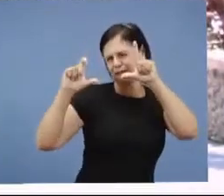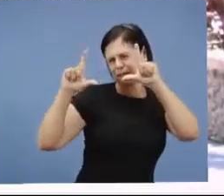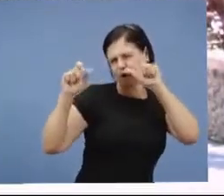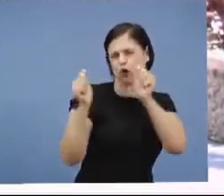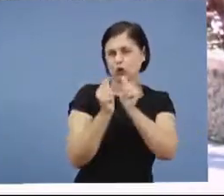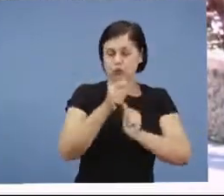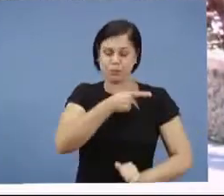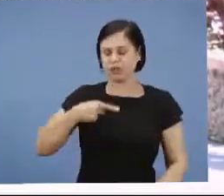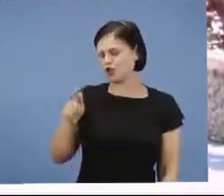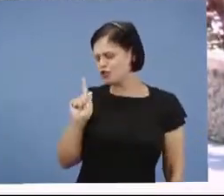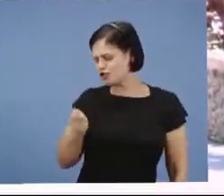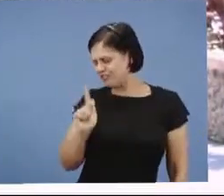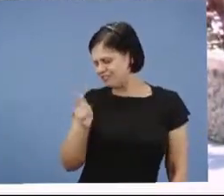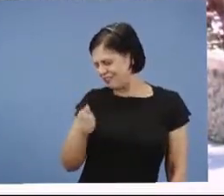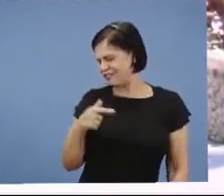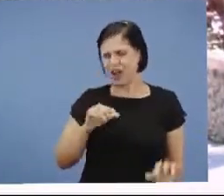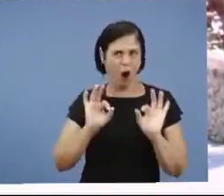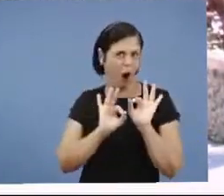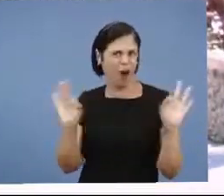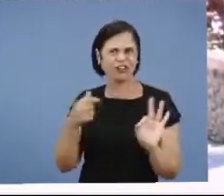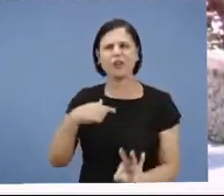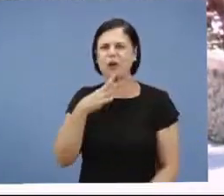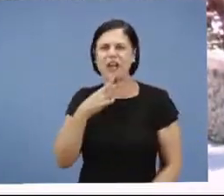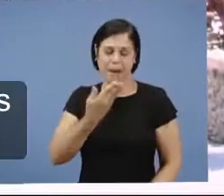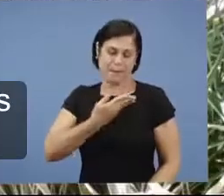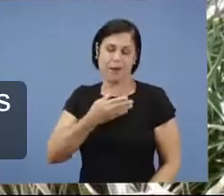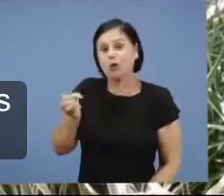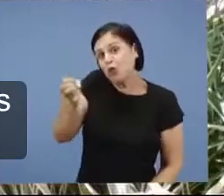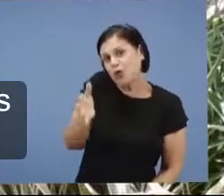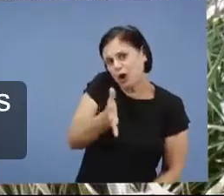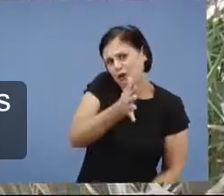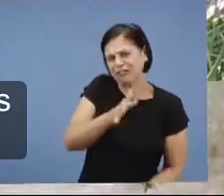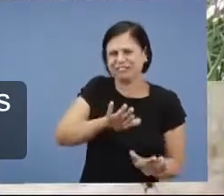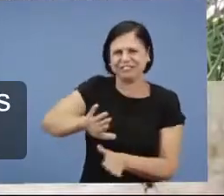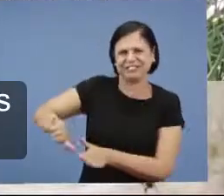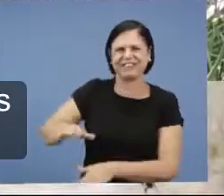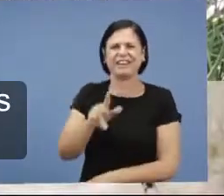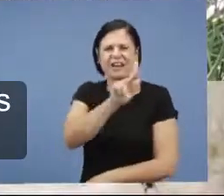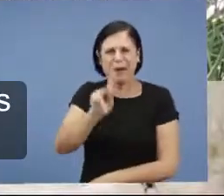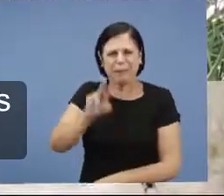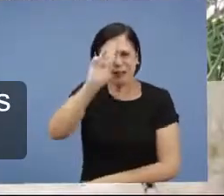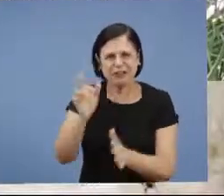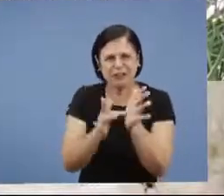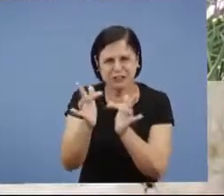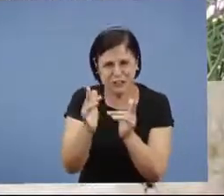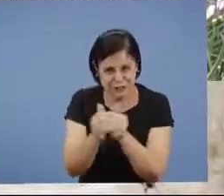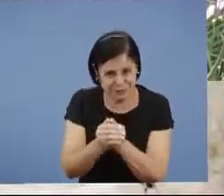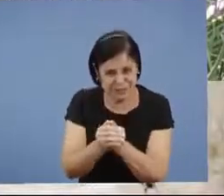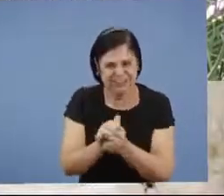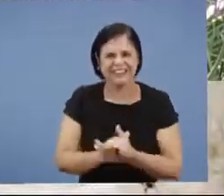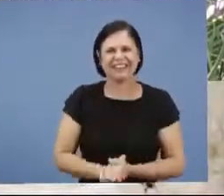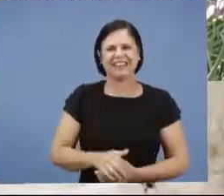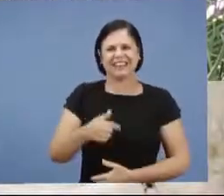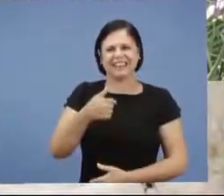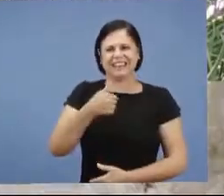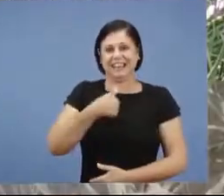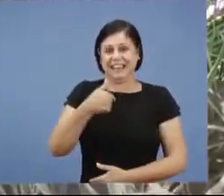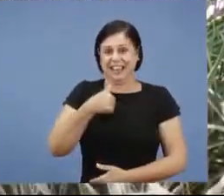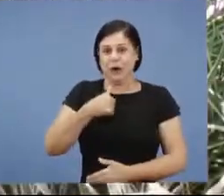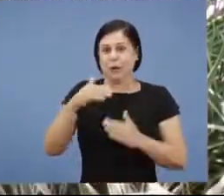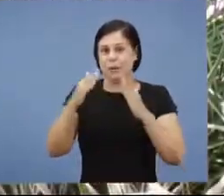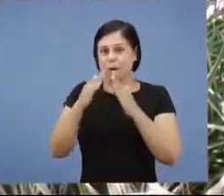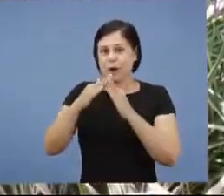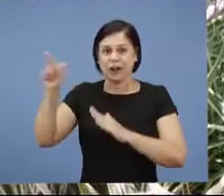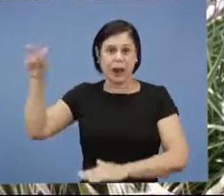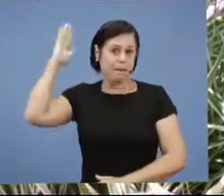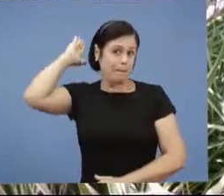Gedelti, gente. Isso. Muito bom aqui, conheci novos amigos. A paz do Senhor, irmãos. Tô meu nome é prestigiado. Renata. E eu venho de